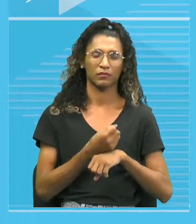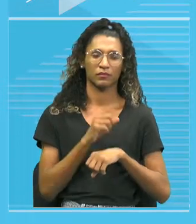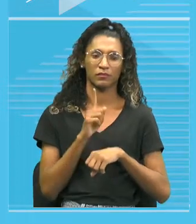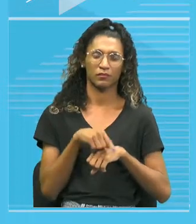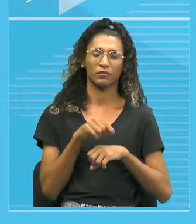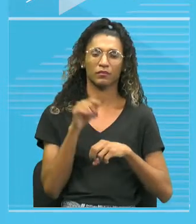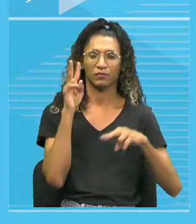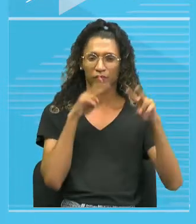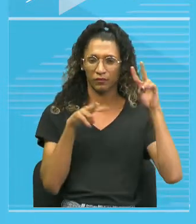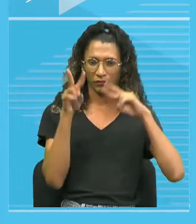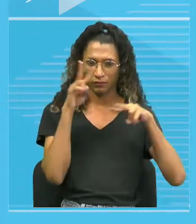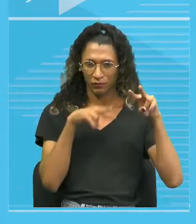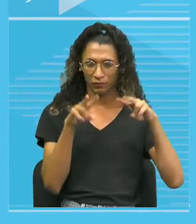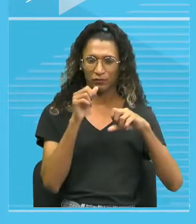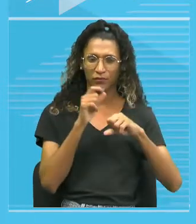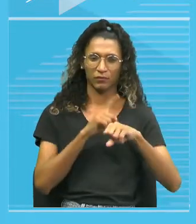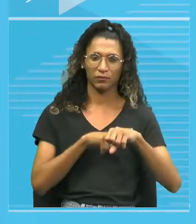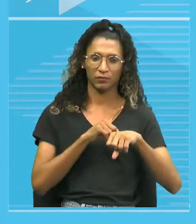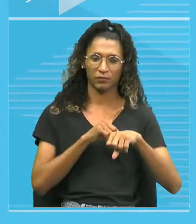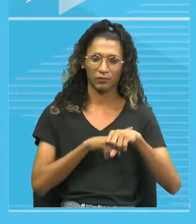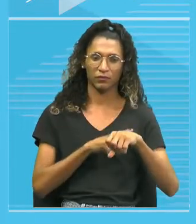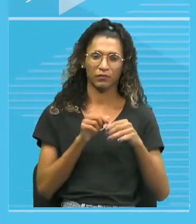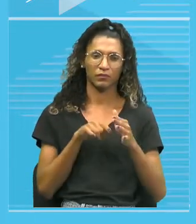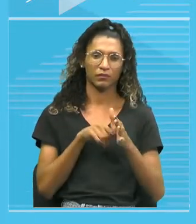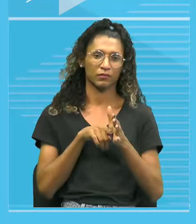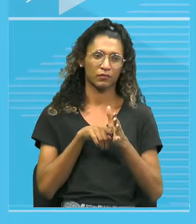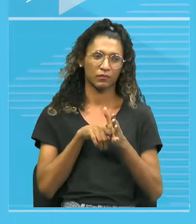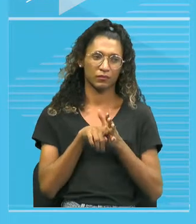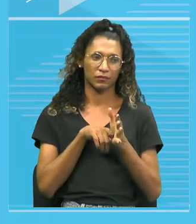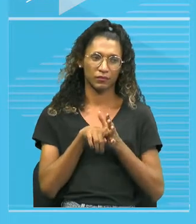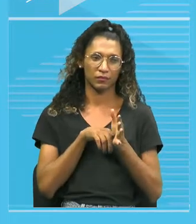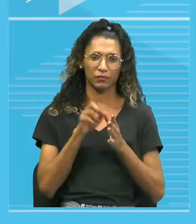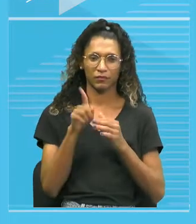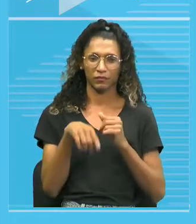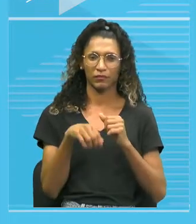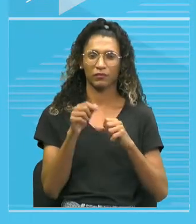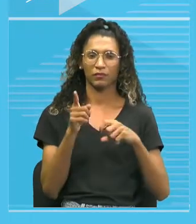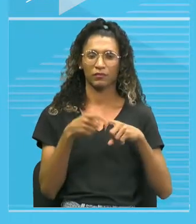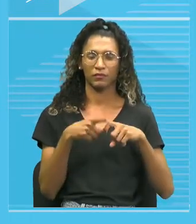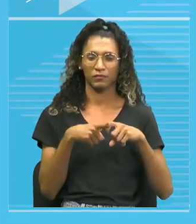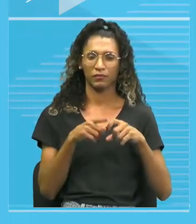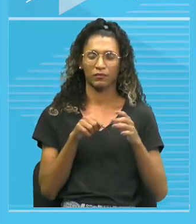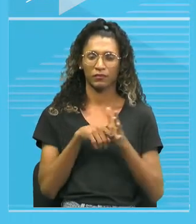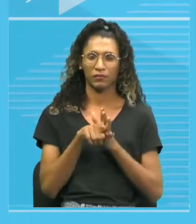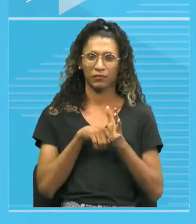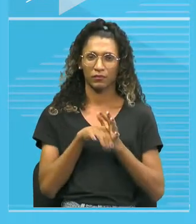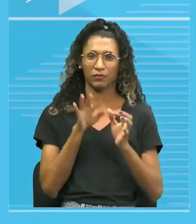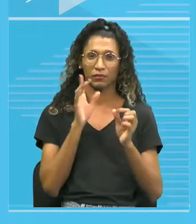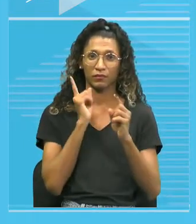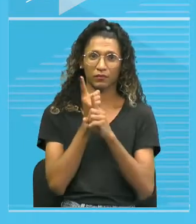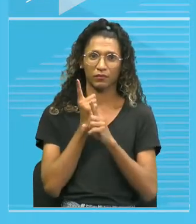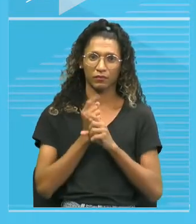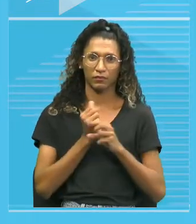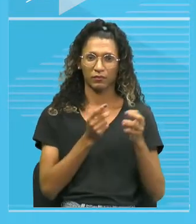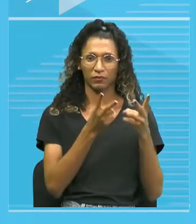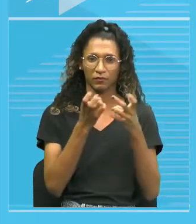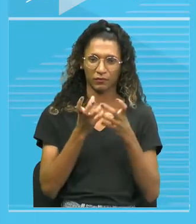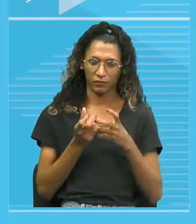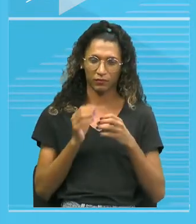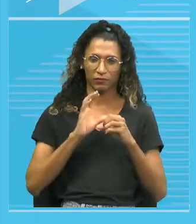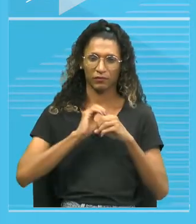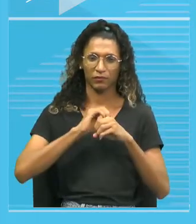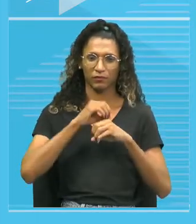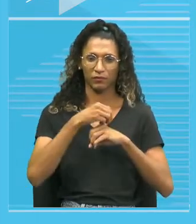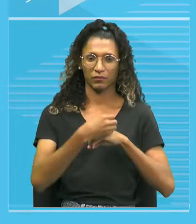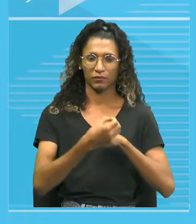visualizada durante o exame. Quer dizer, é um exame de ponta, cara, para detectar células cancerígenas. Então nós temos o que há de